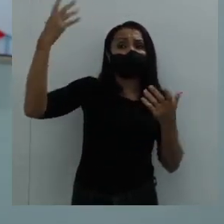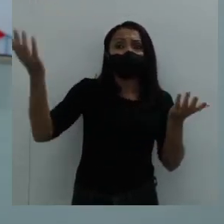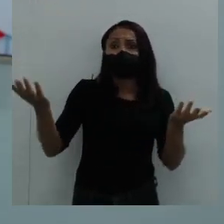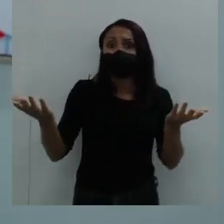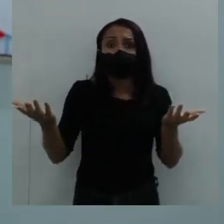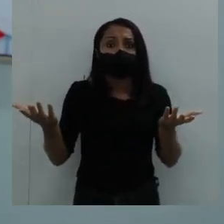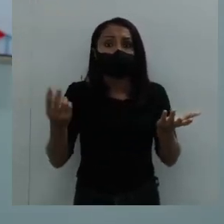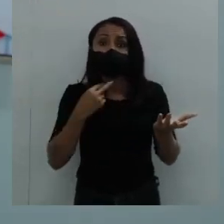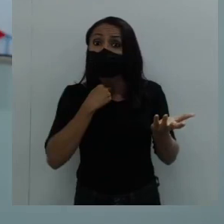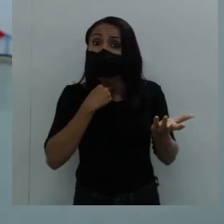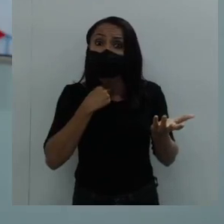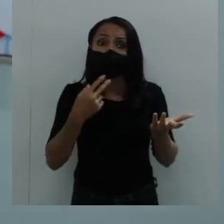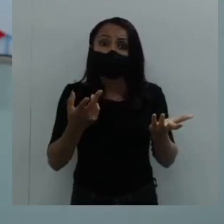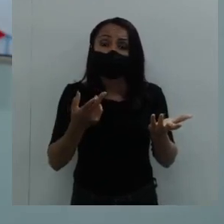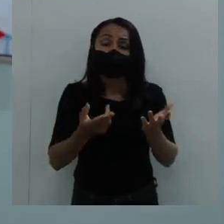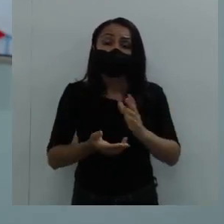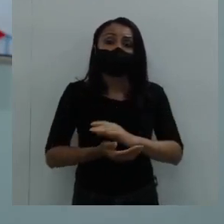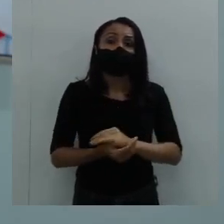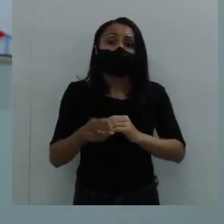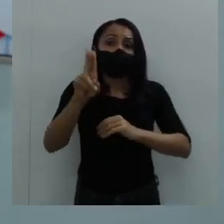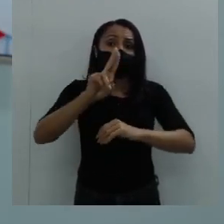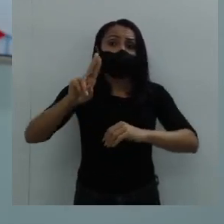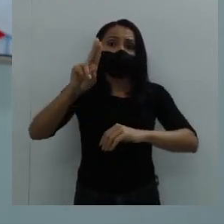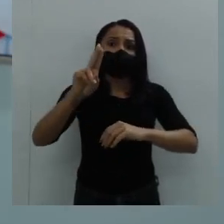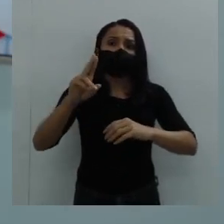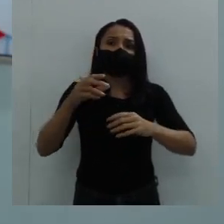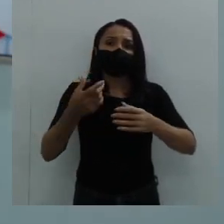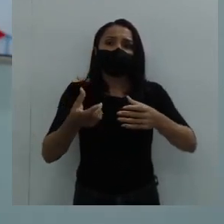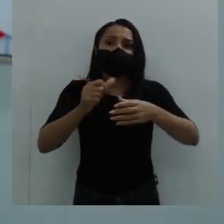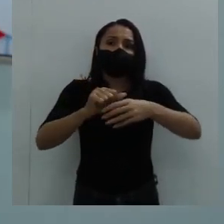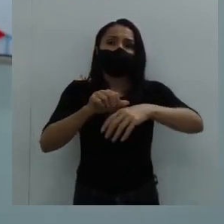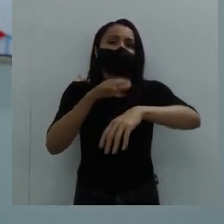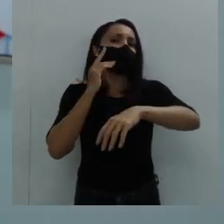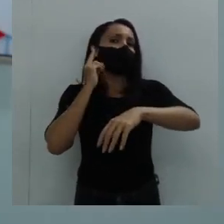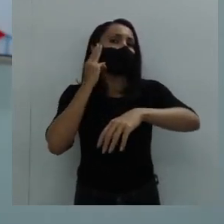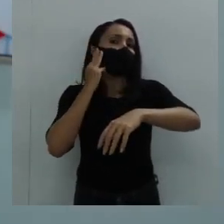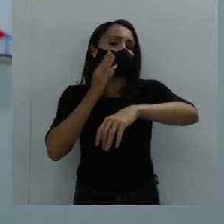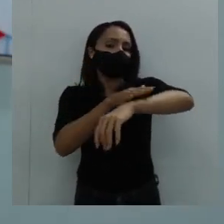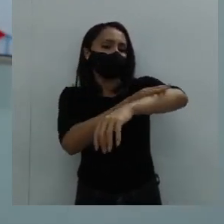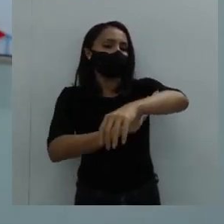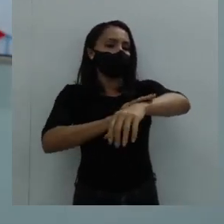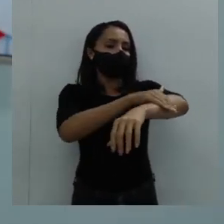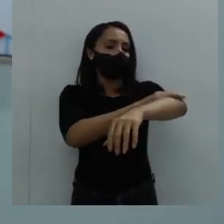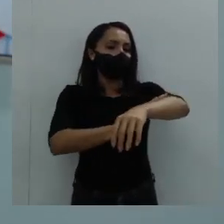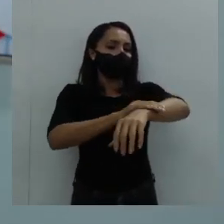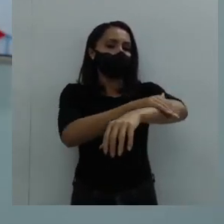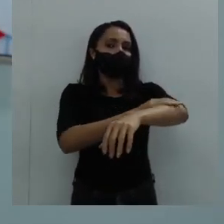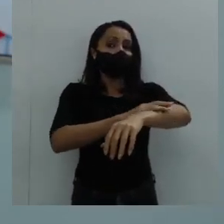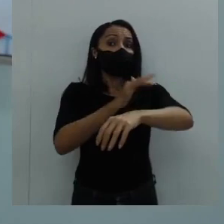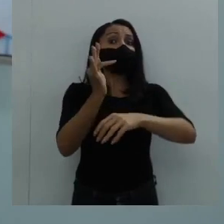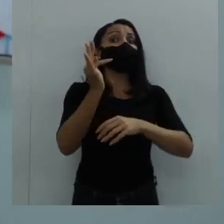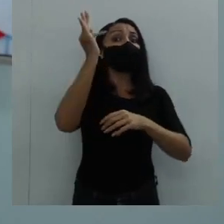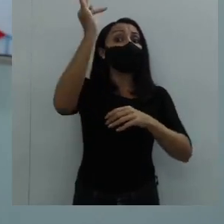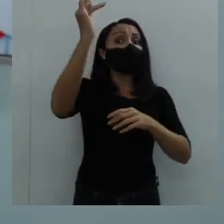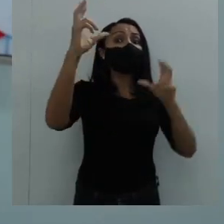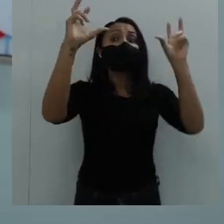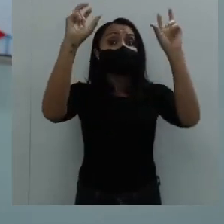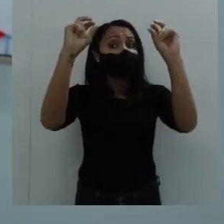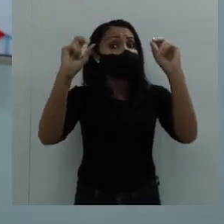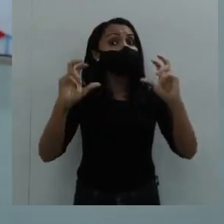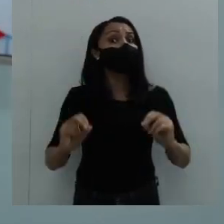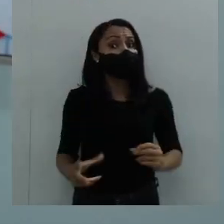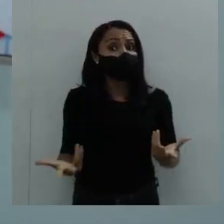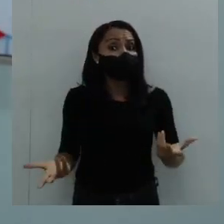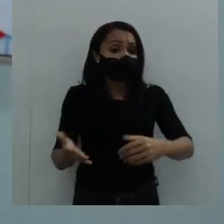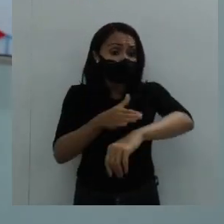momento, usam bronzeadores, e aí o que é que acontece? Futuramente, câncer de pele. Então, hoje